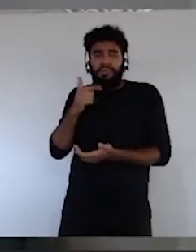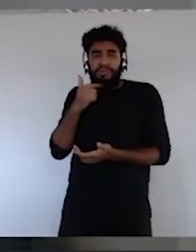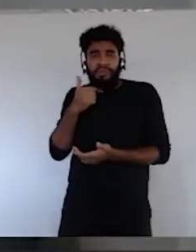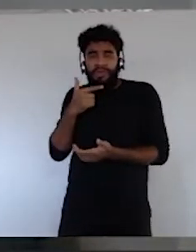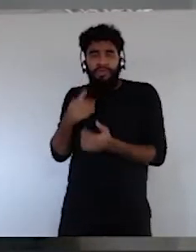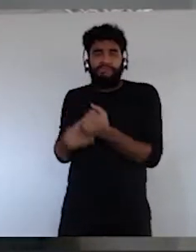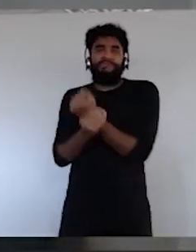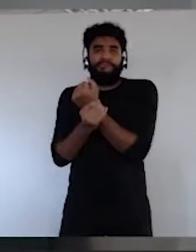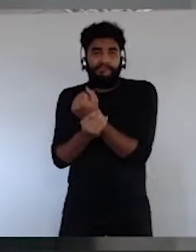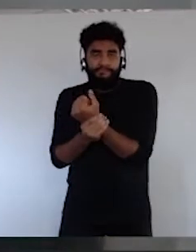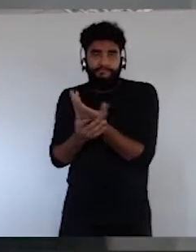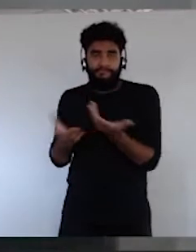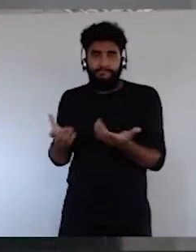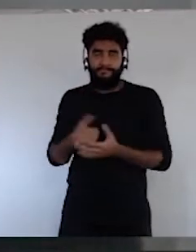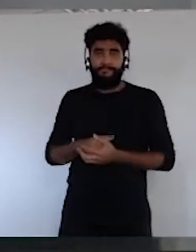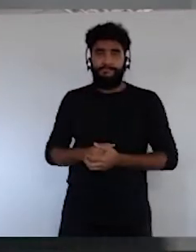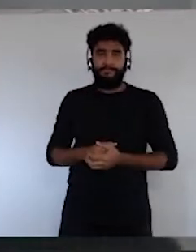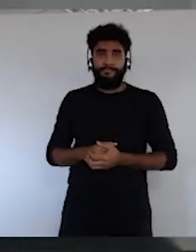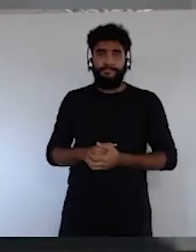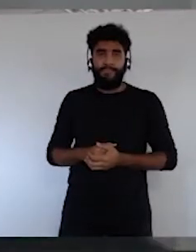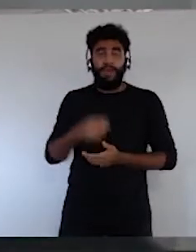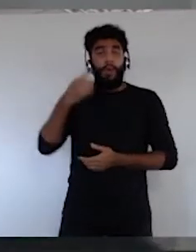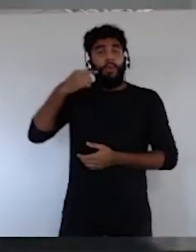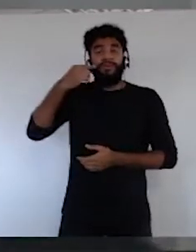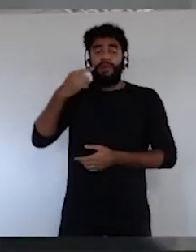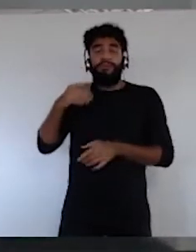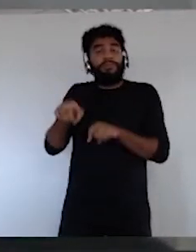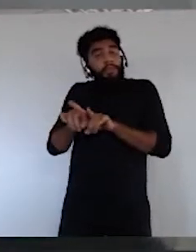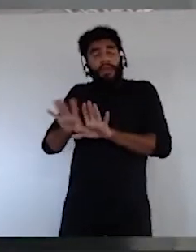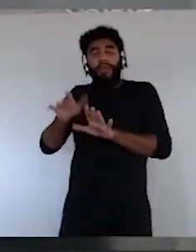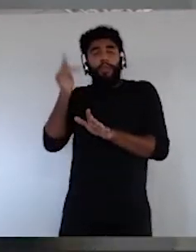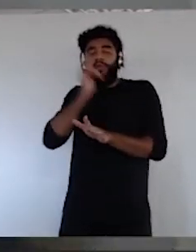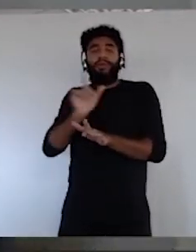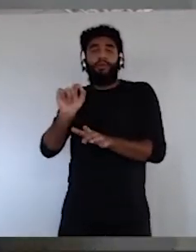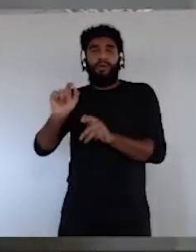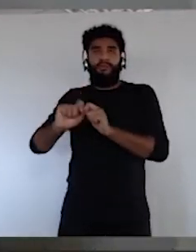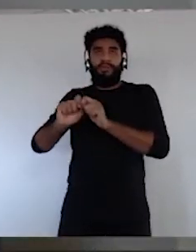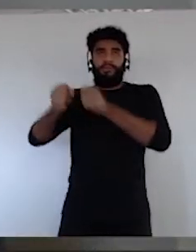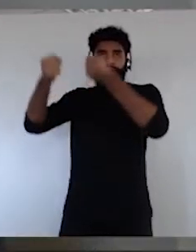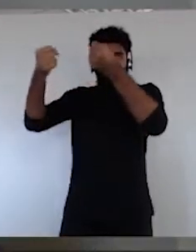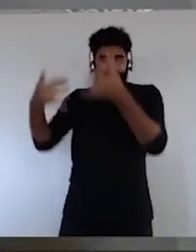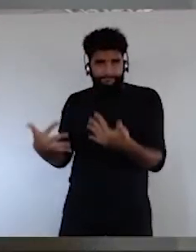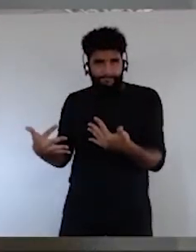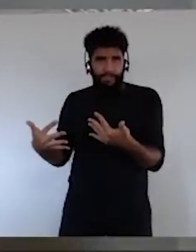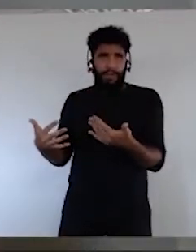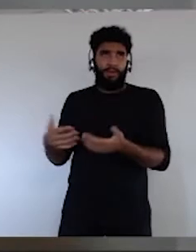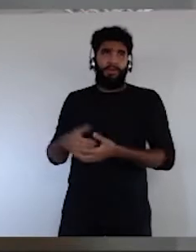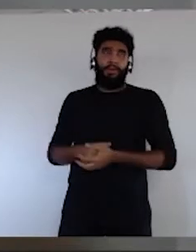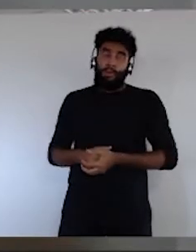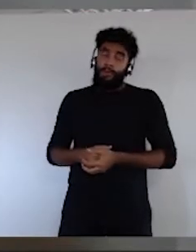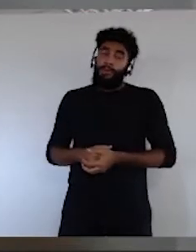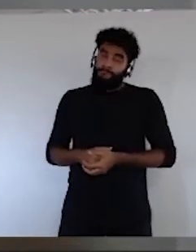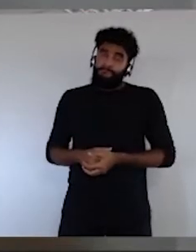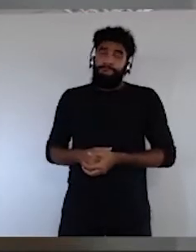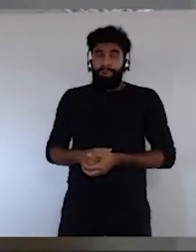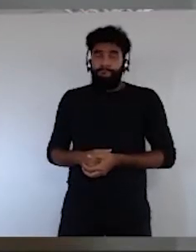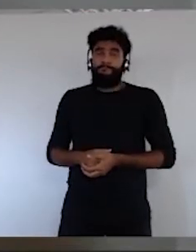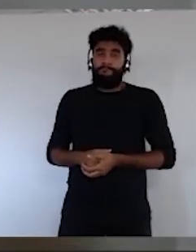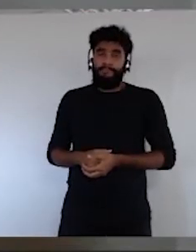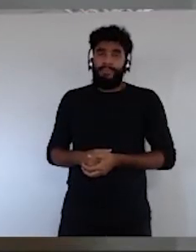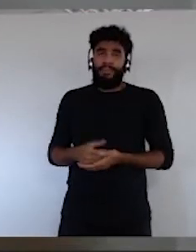que devem ser feitos para garantir a publicidade, transparência, devido ao processo legal. Nesse ponto, eu